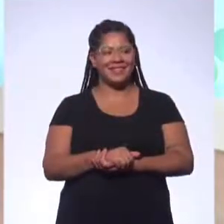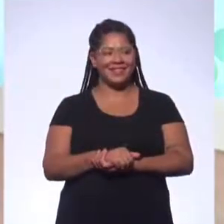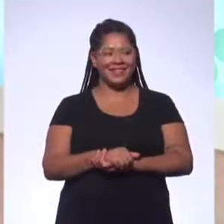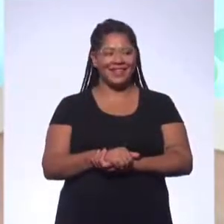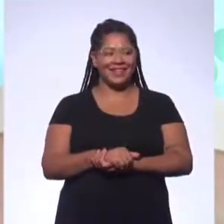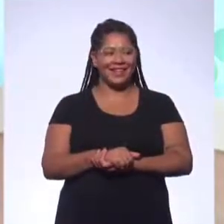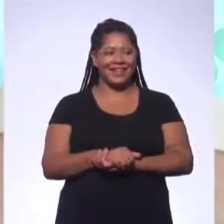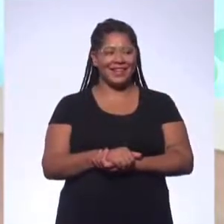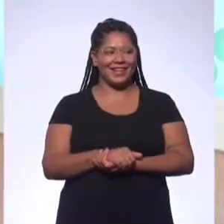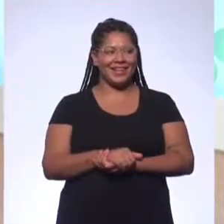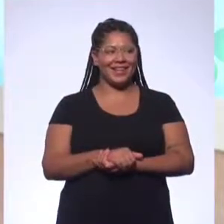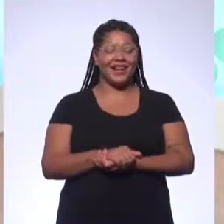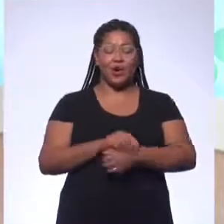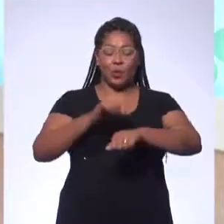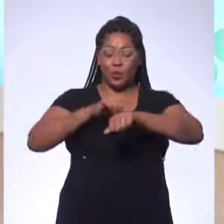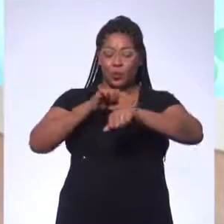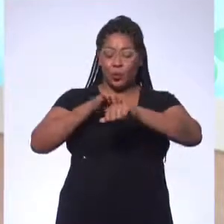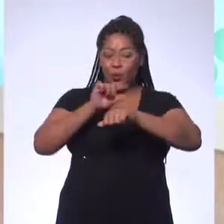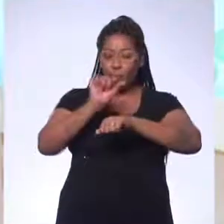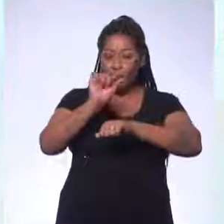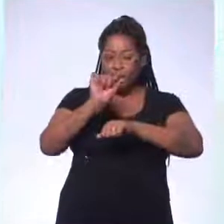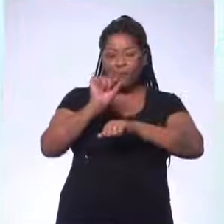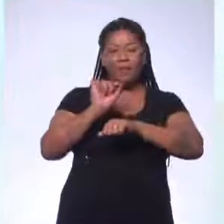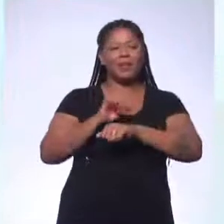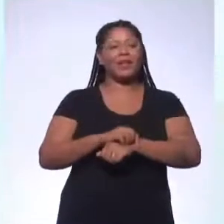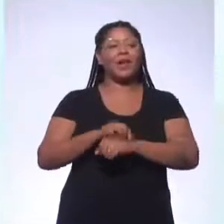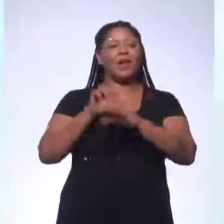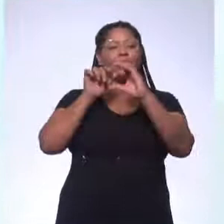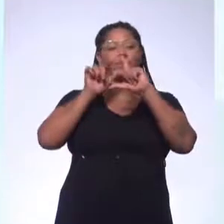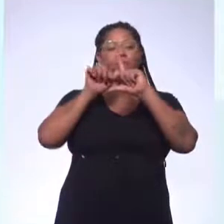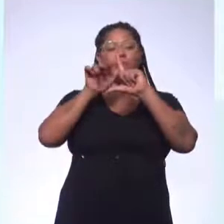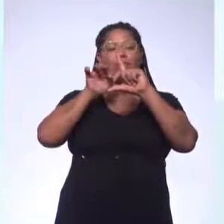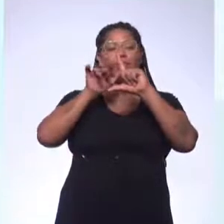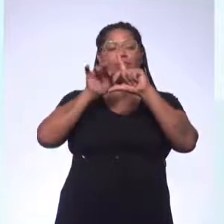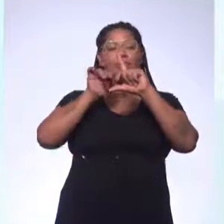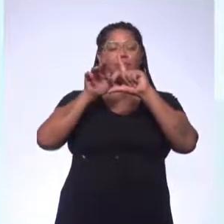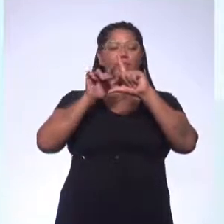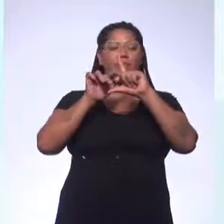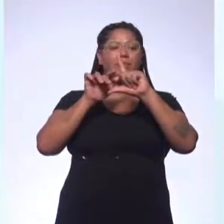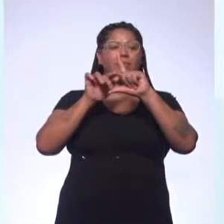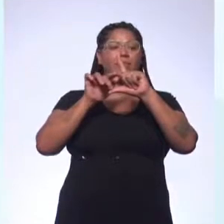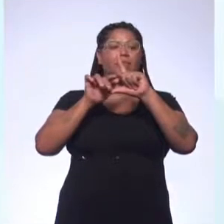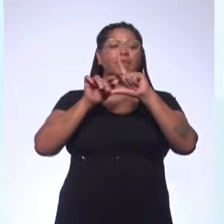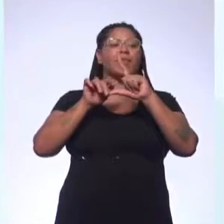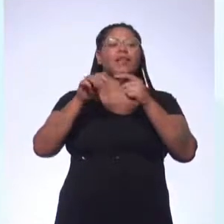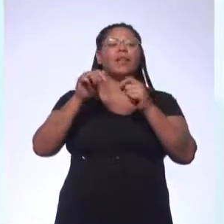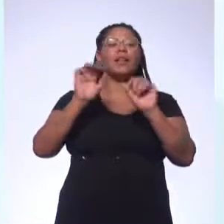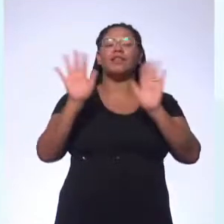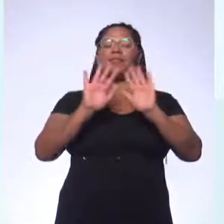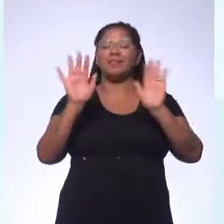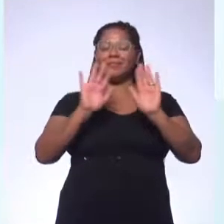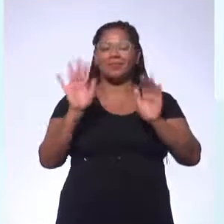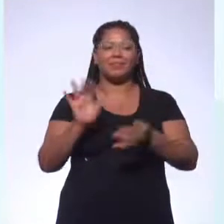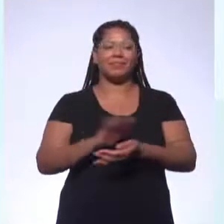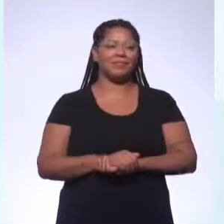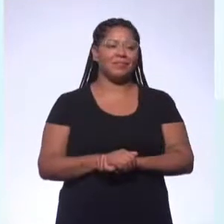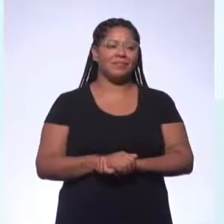alunos aparecerem. Faça aí a análise da aula pelo QR Code. Gente, até a próxima aula. Tchau.